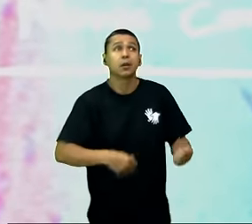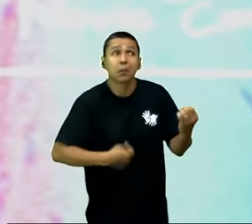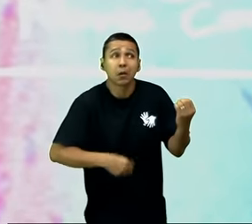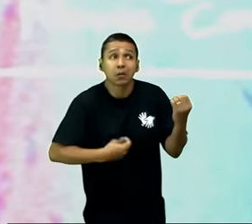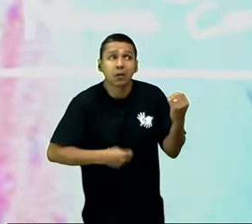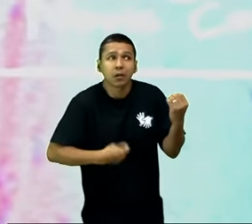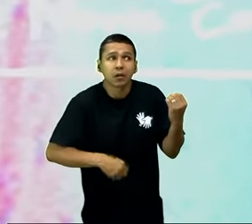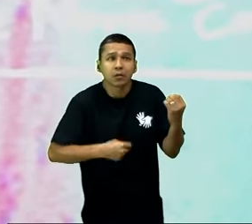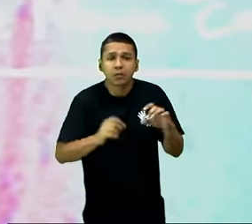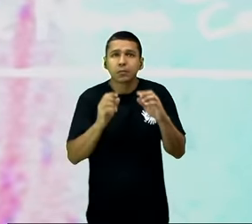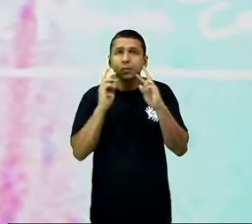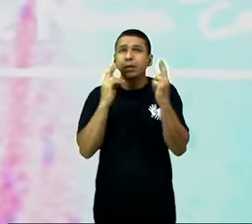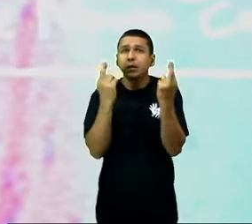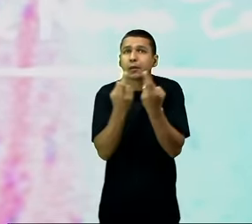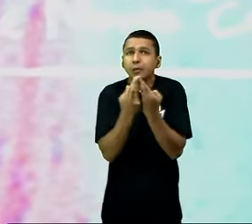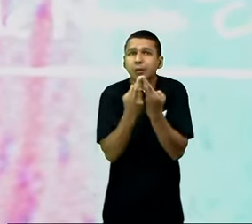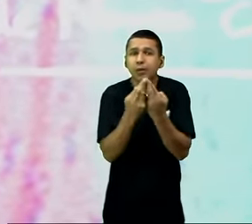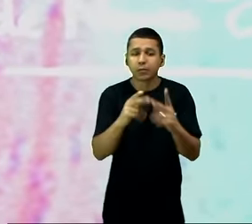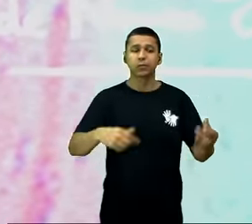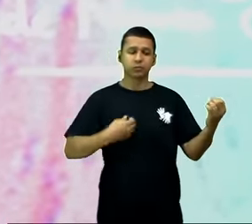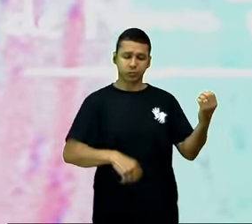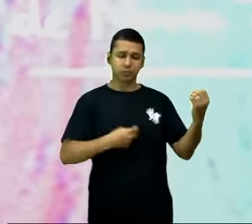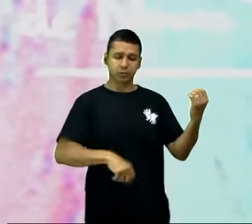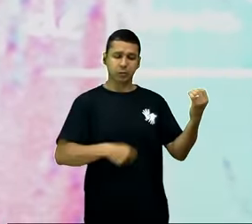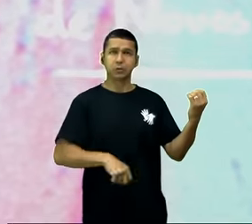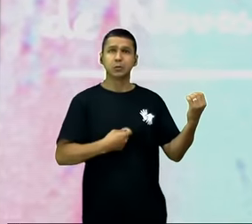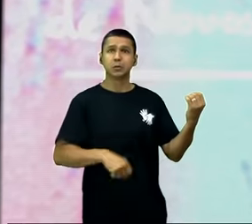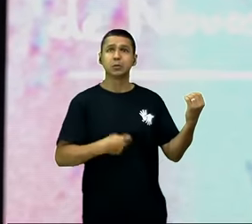quê, pai? Toca aí, vai.